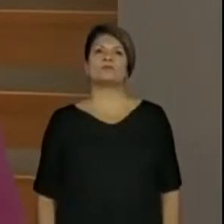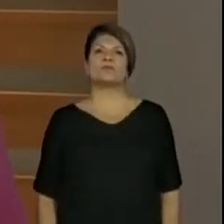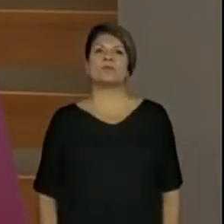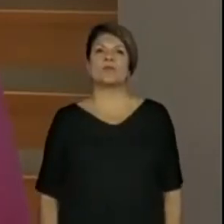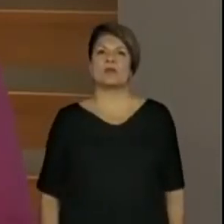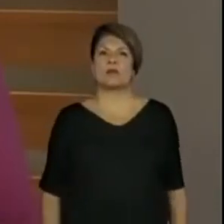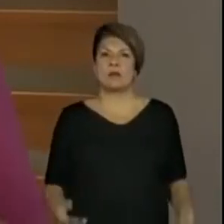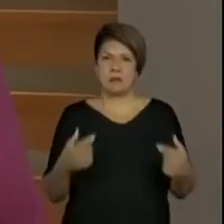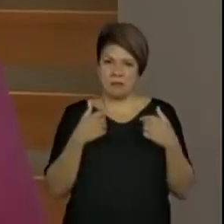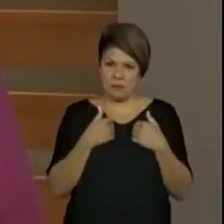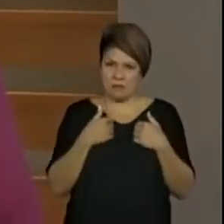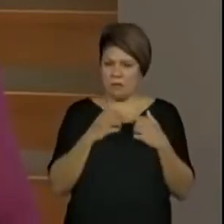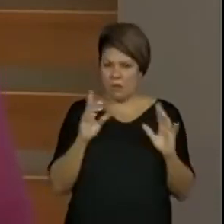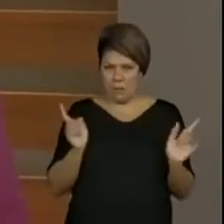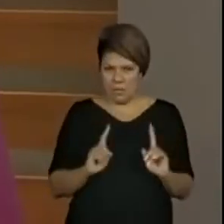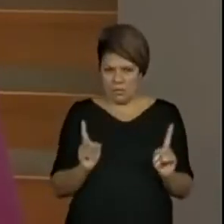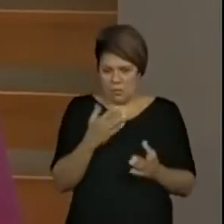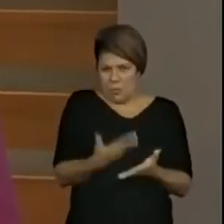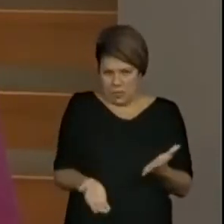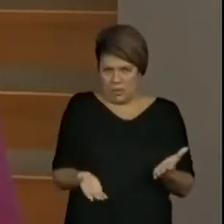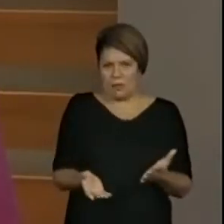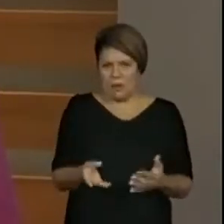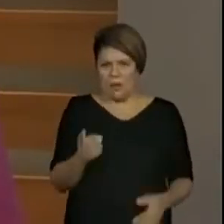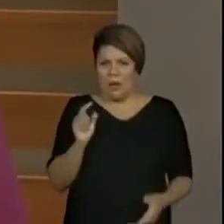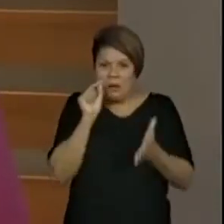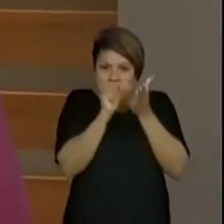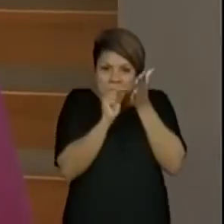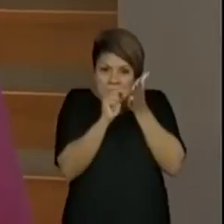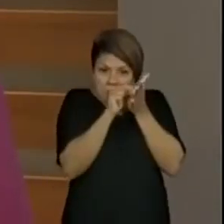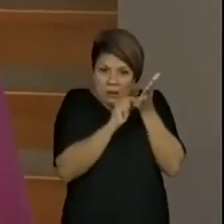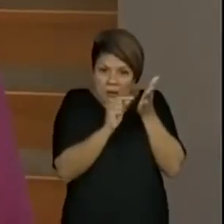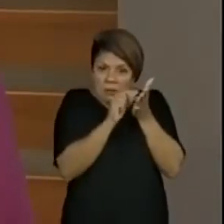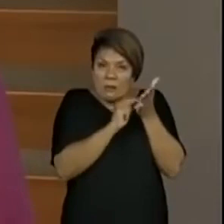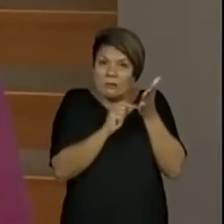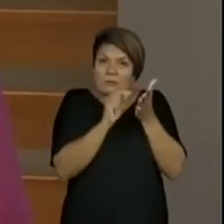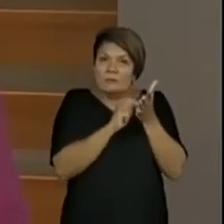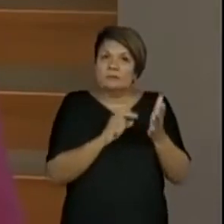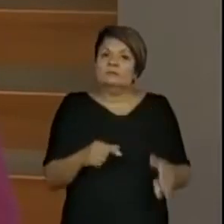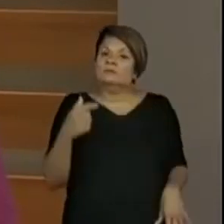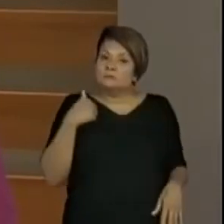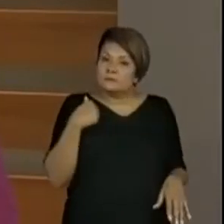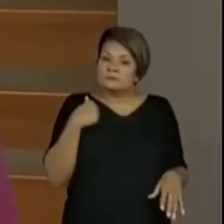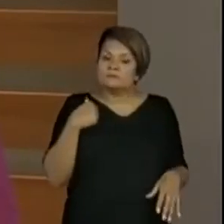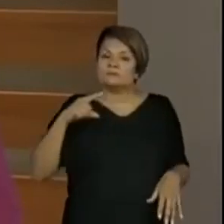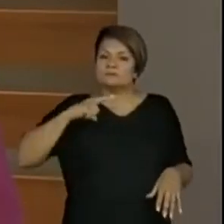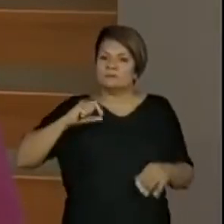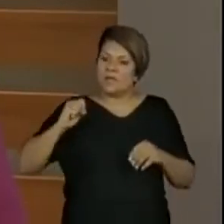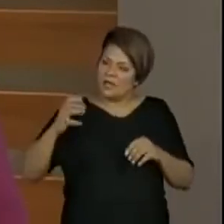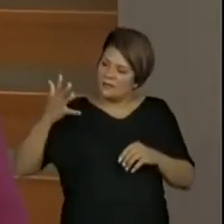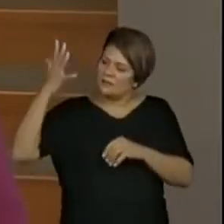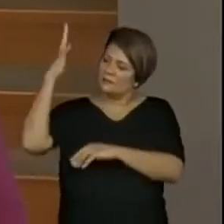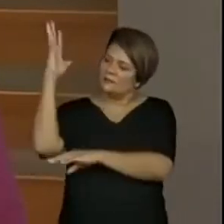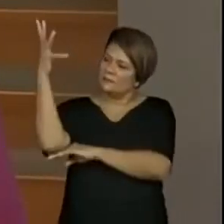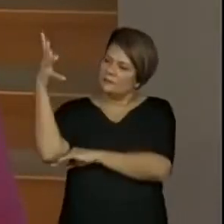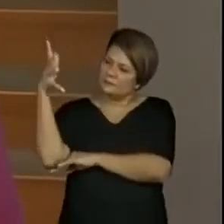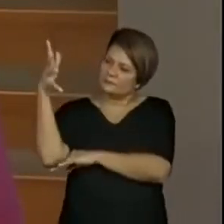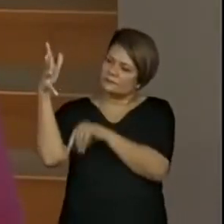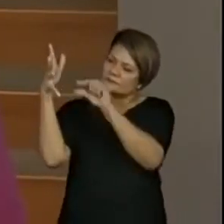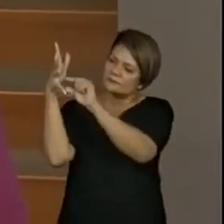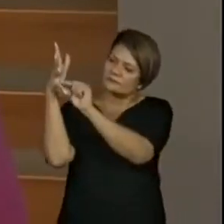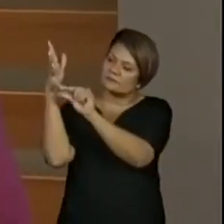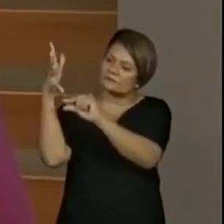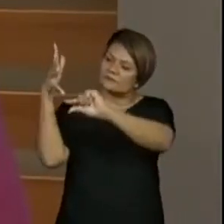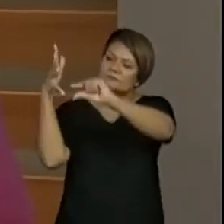contribuições. Eu, para não me perder nessa contagem, eu fui pelos galhos. Então, uma estratégia para eu me sentir mais